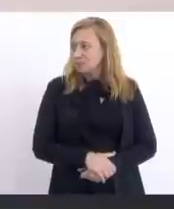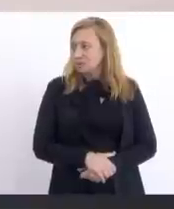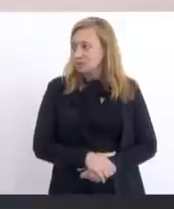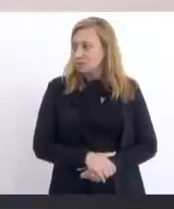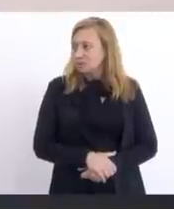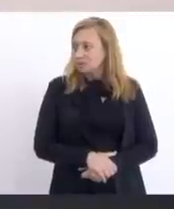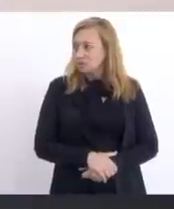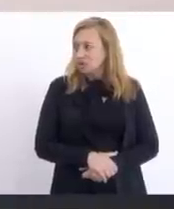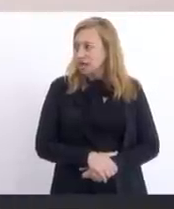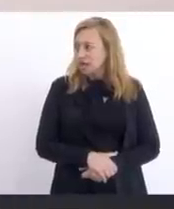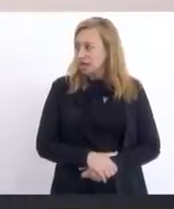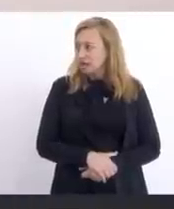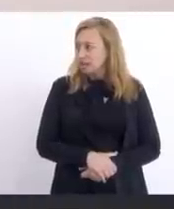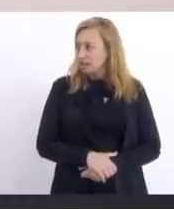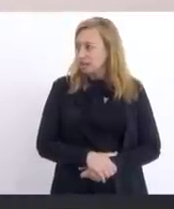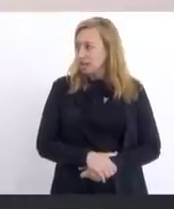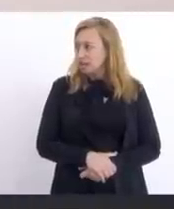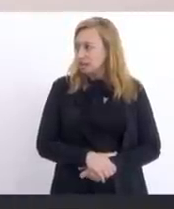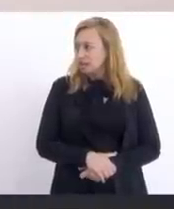Ok.